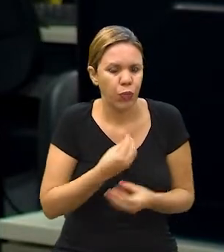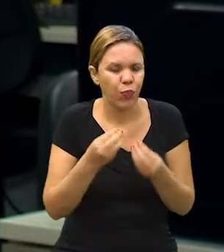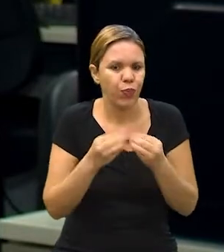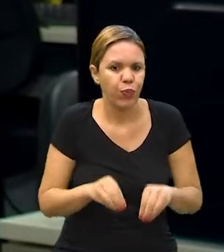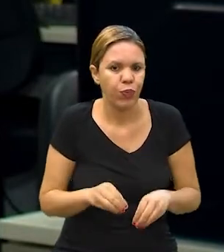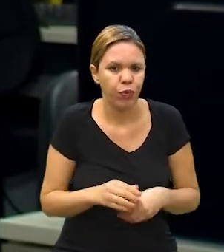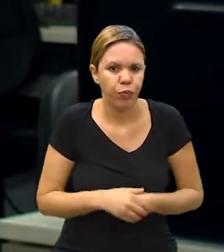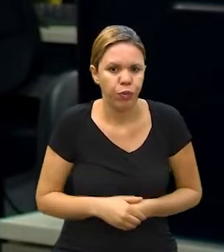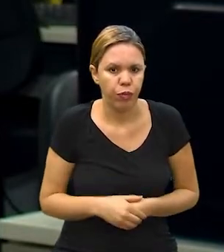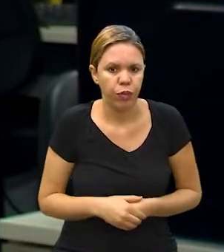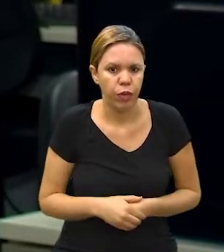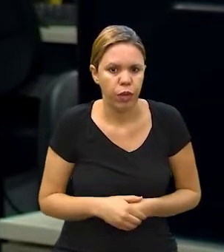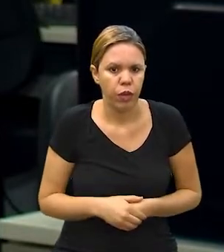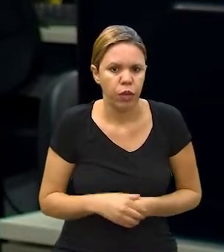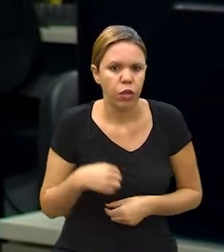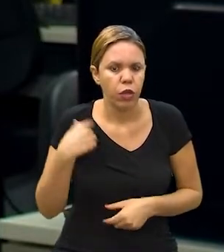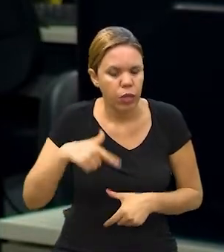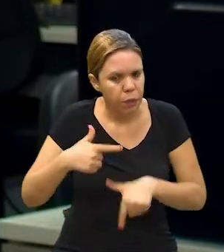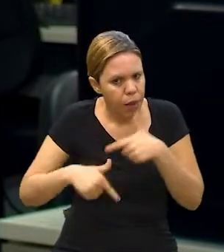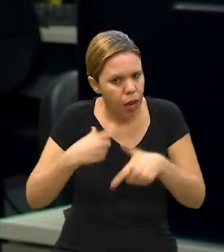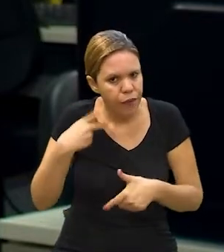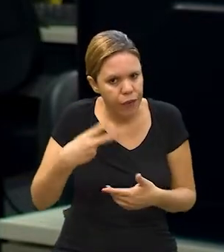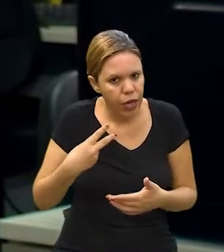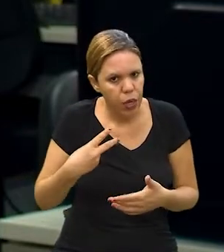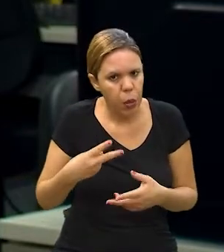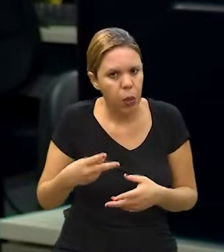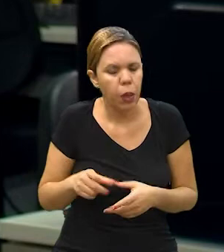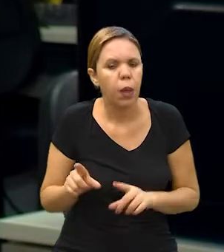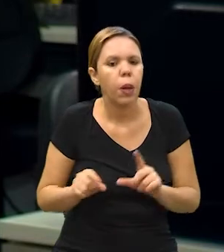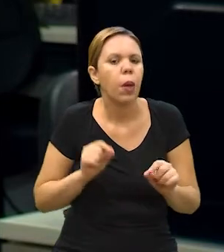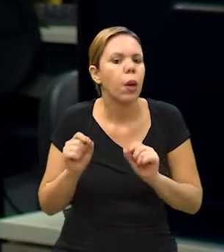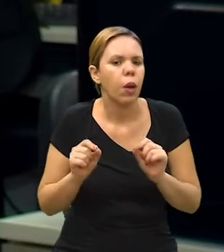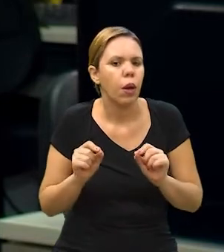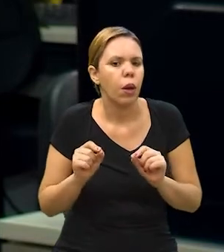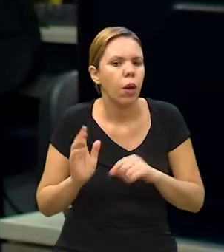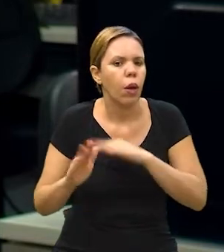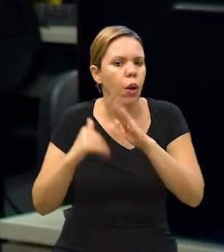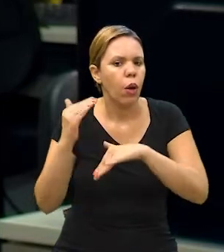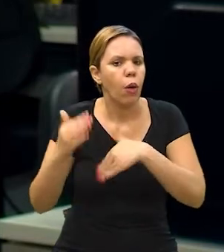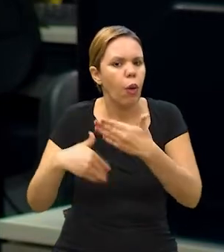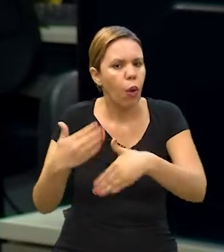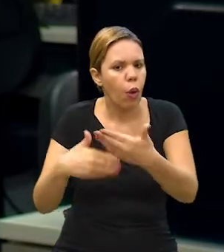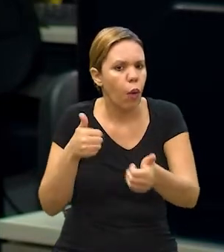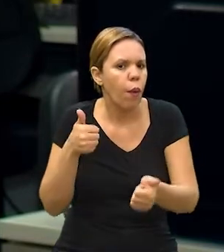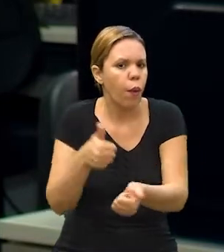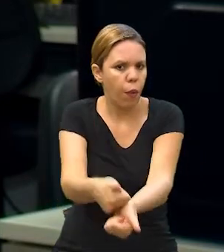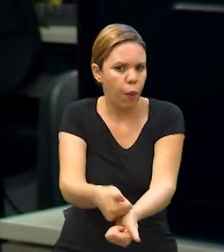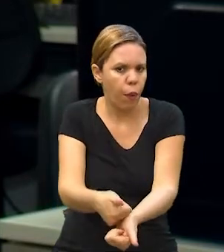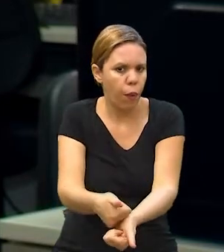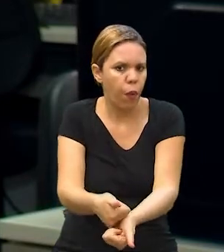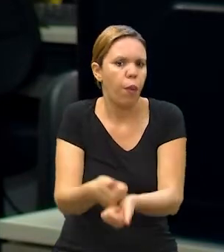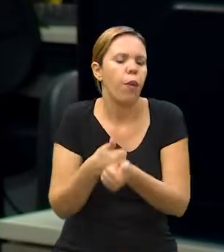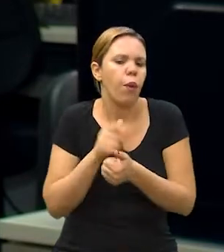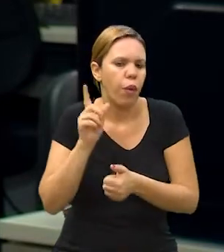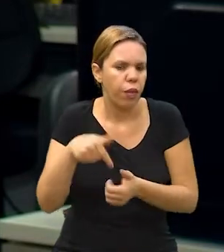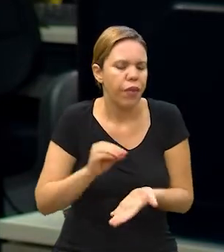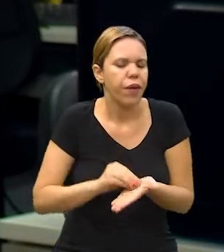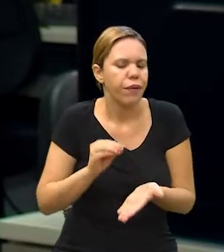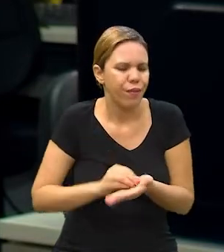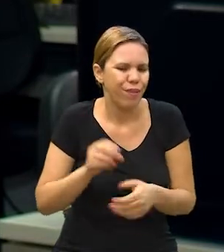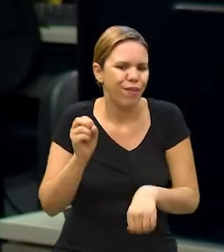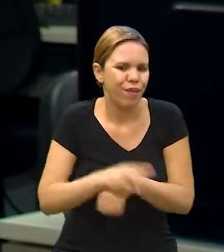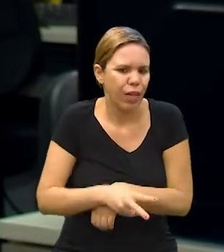prejuízo. O nosso mandato, então, fez a opção de construir um processo de acompanhamento desse déficit de